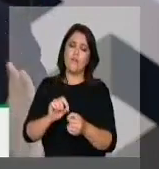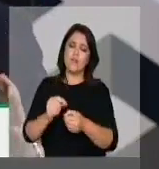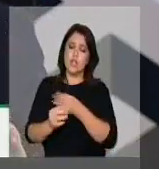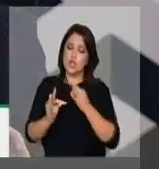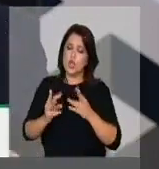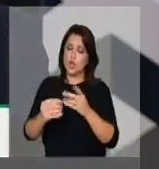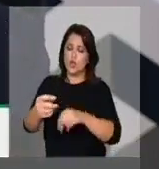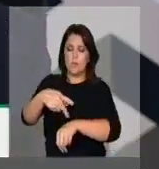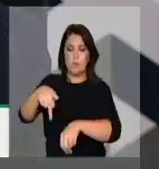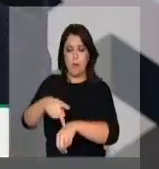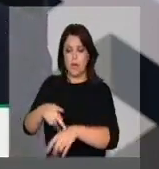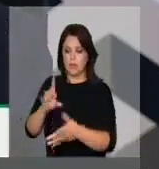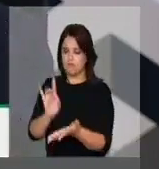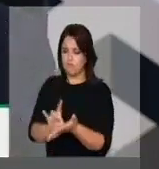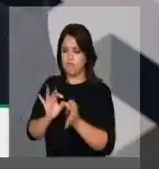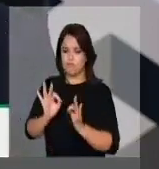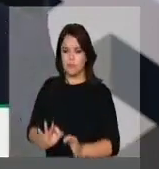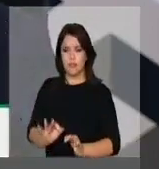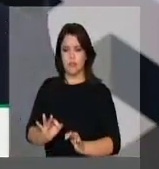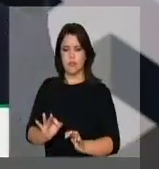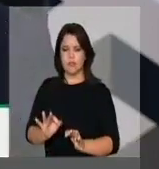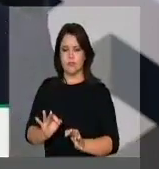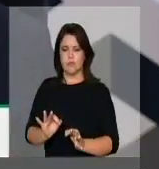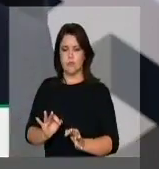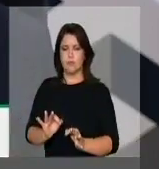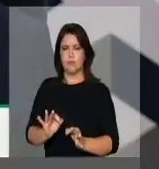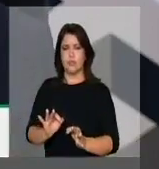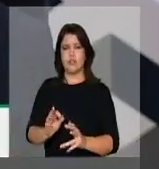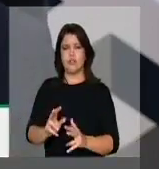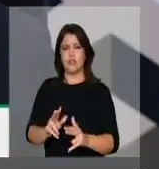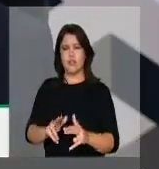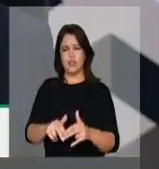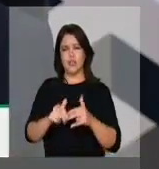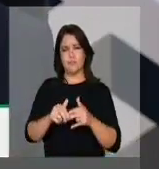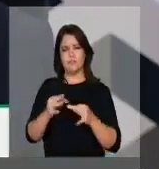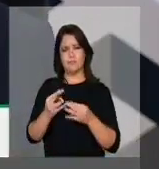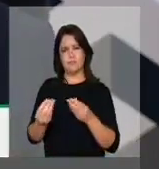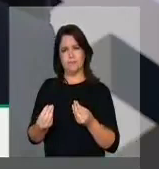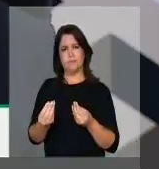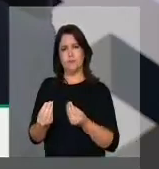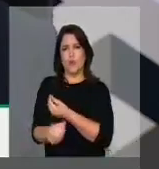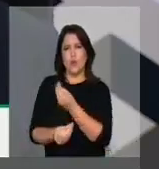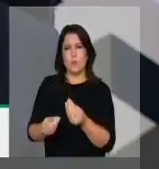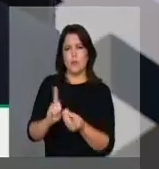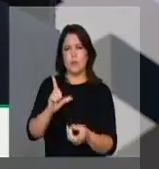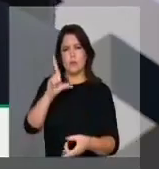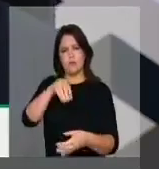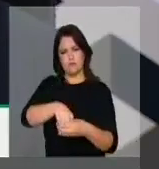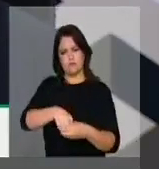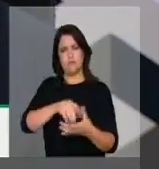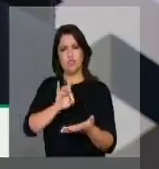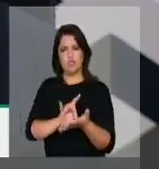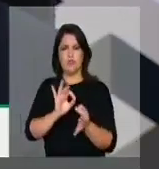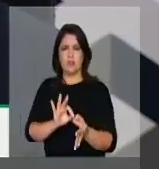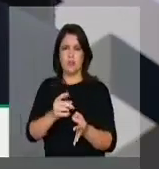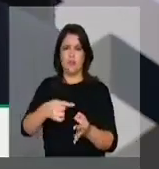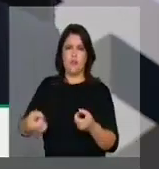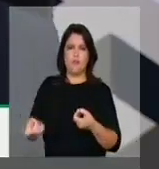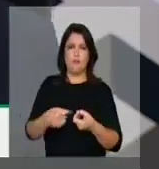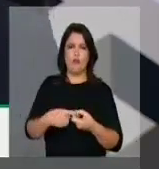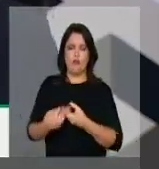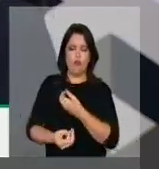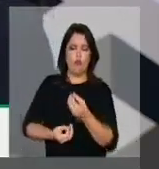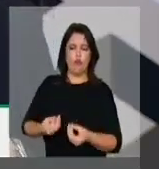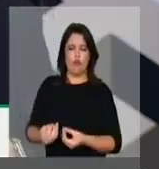seja, todos os países que funcionam têm um órgão próprio no qual está alocada essa função.